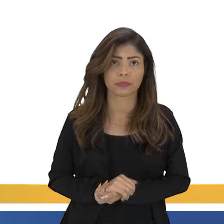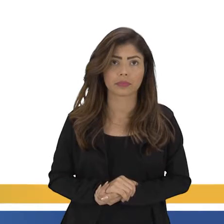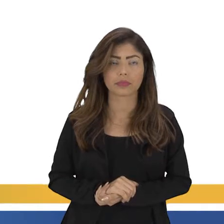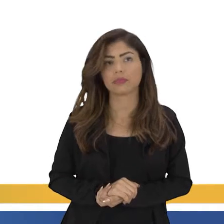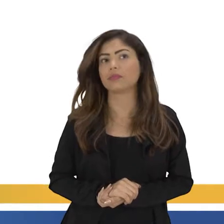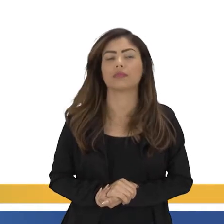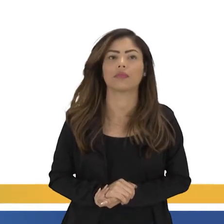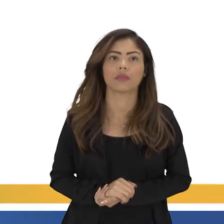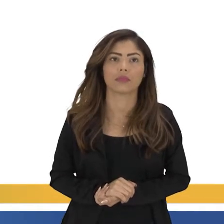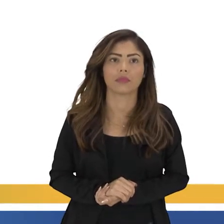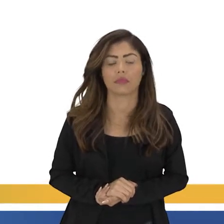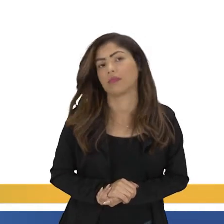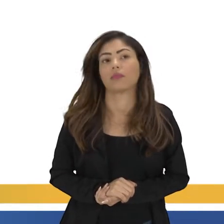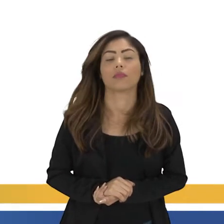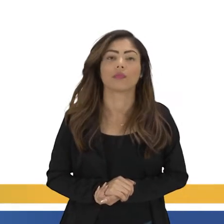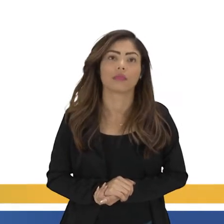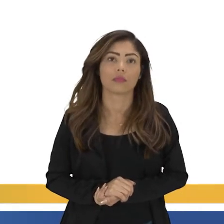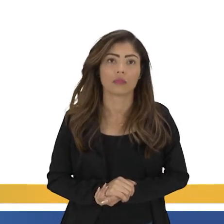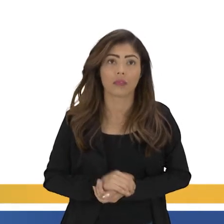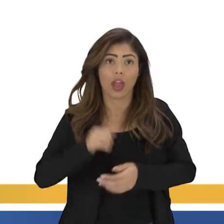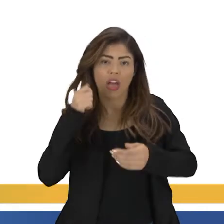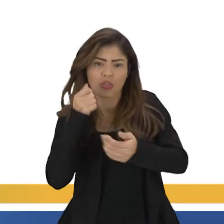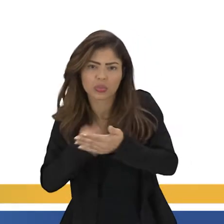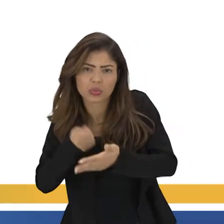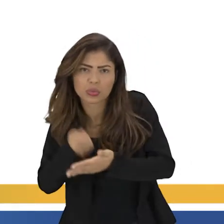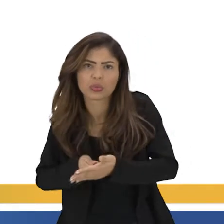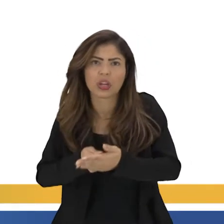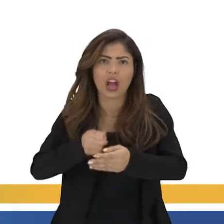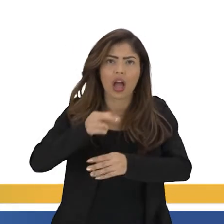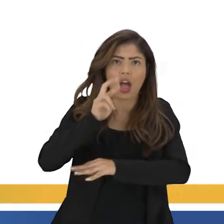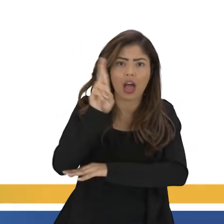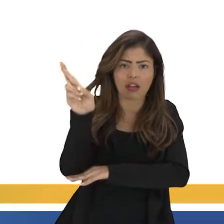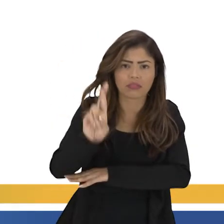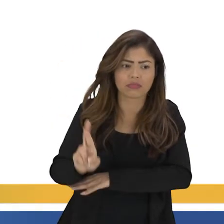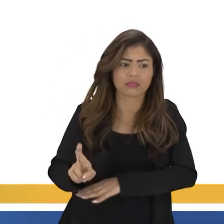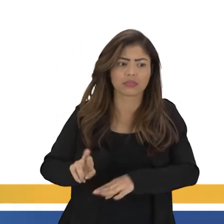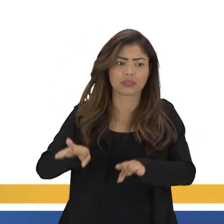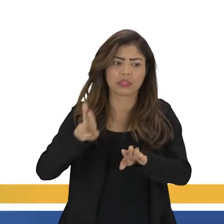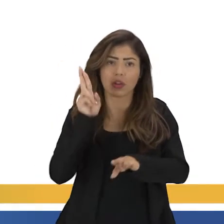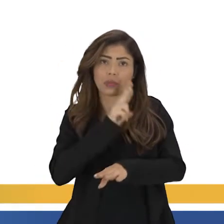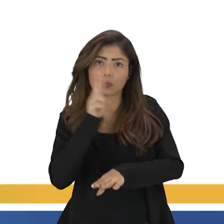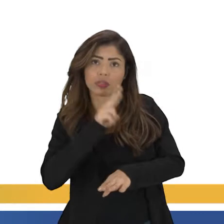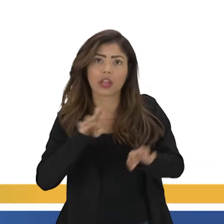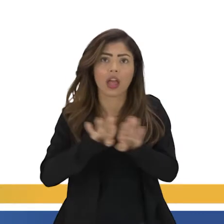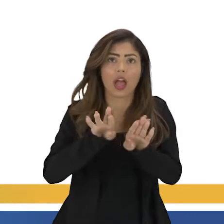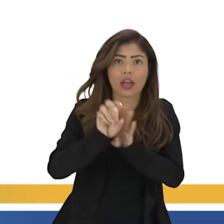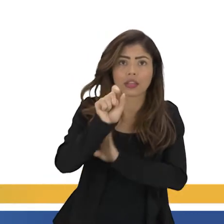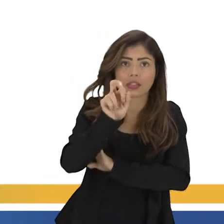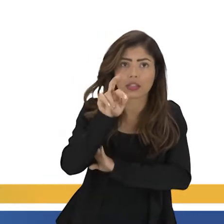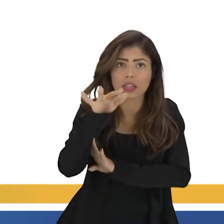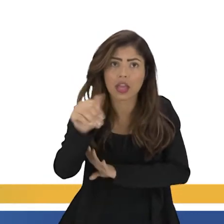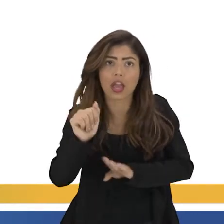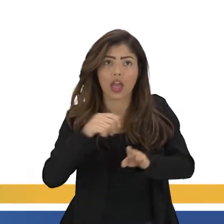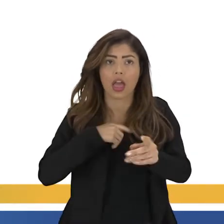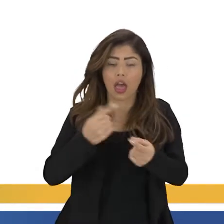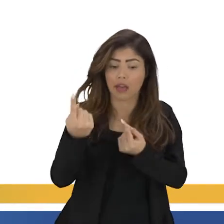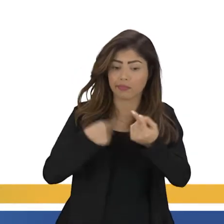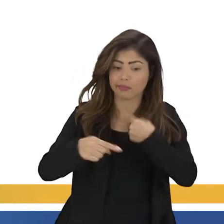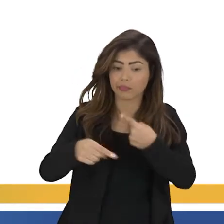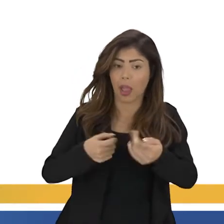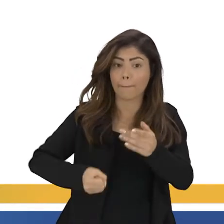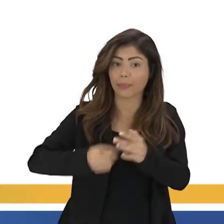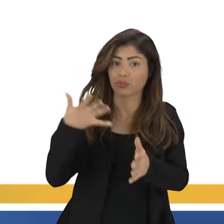años. As duras negociações entre a Rússia e a Síria vão se prolongar, inclusive, por